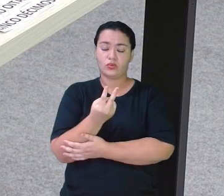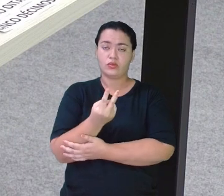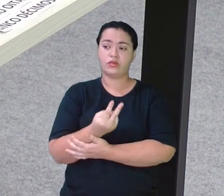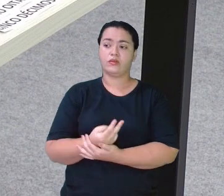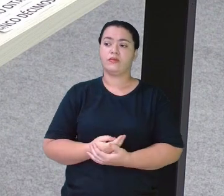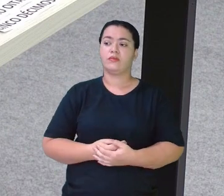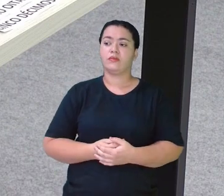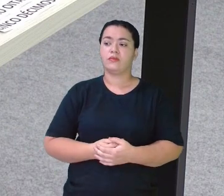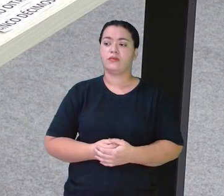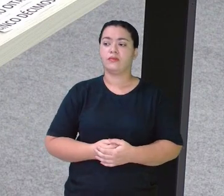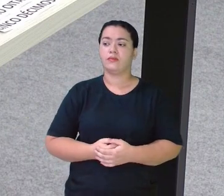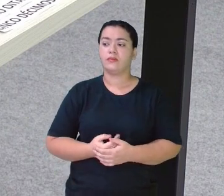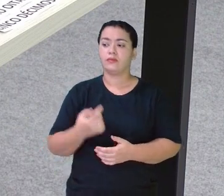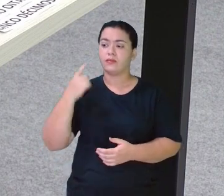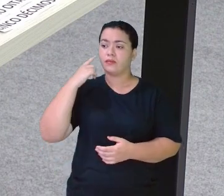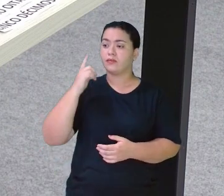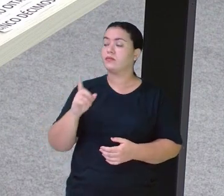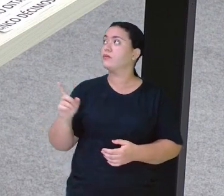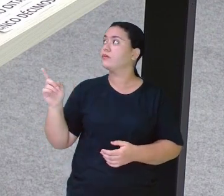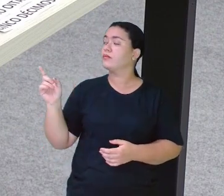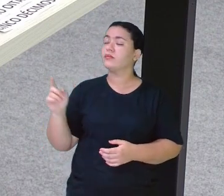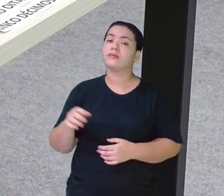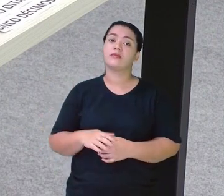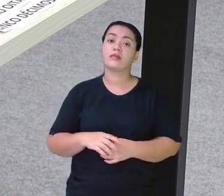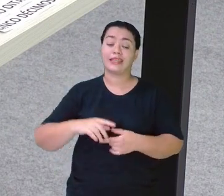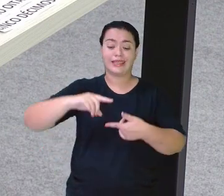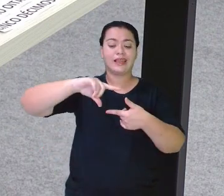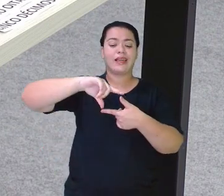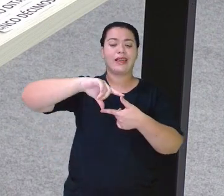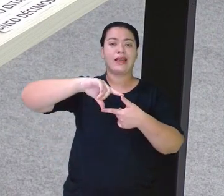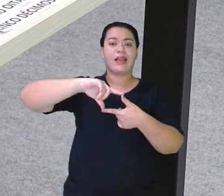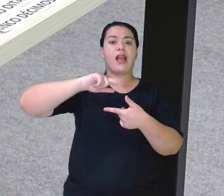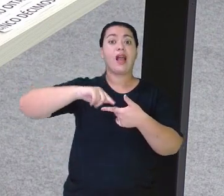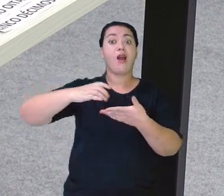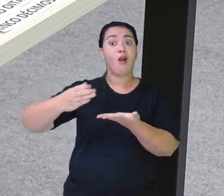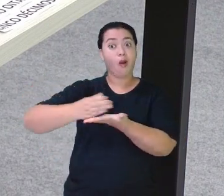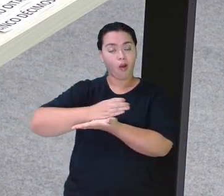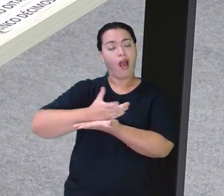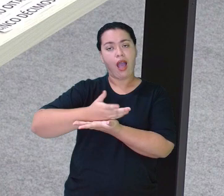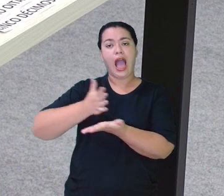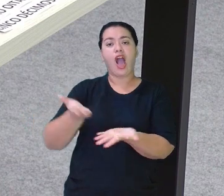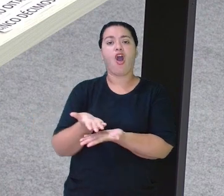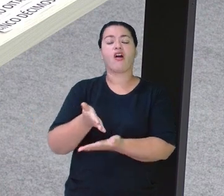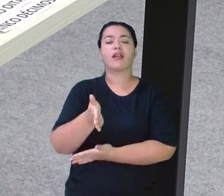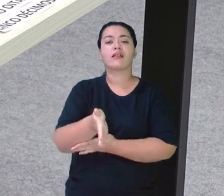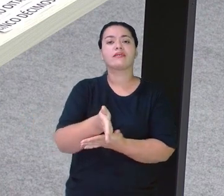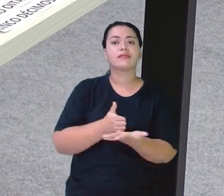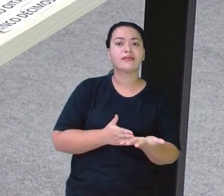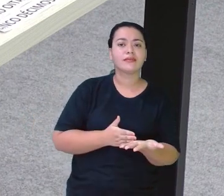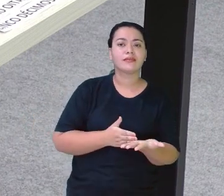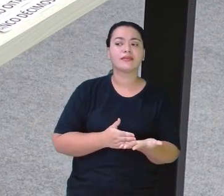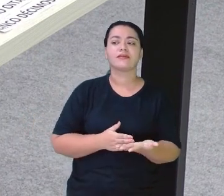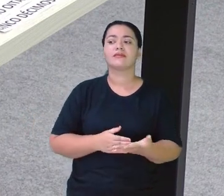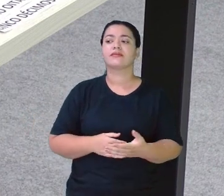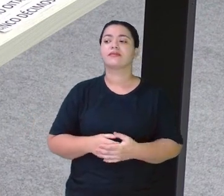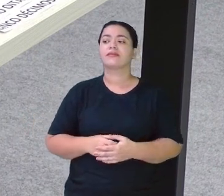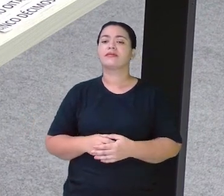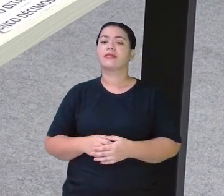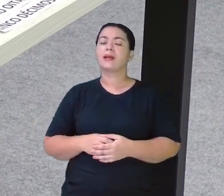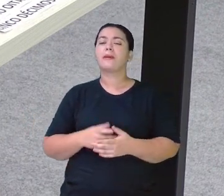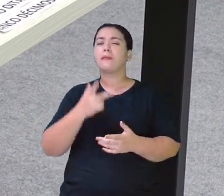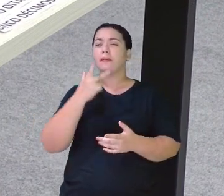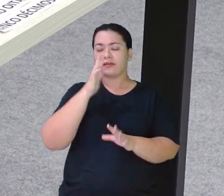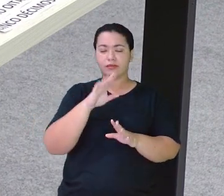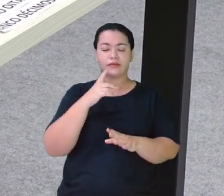vou aqui, ó, cortar o meu inteiro. Se fosse um bolo nesse formato, que às vezes as pessoas colocam um bolo